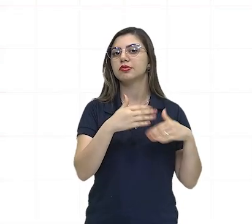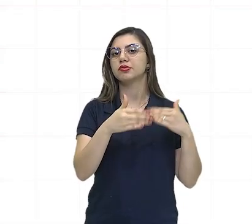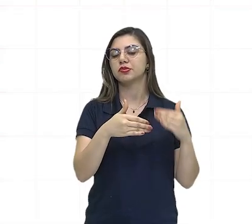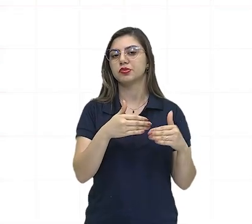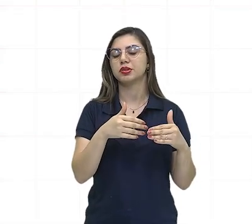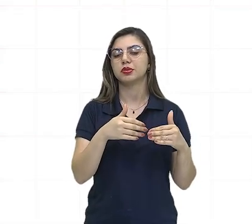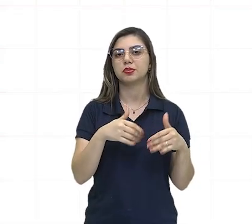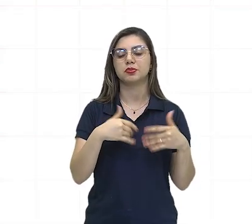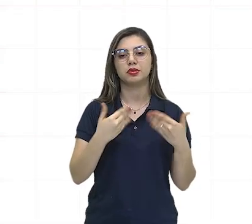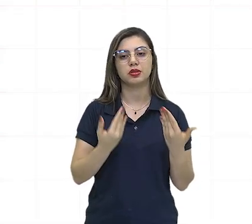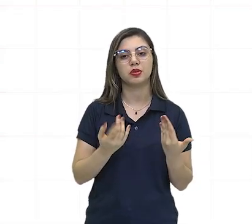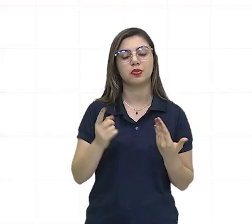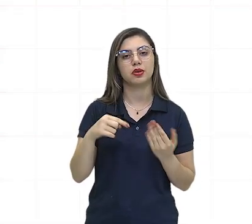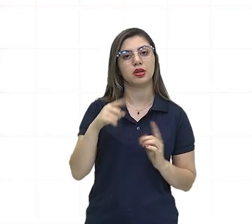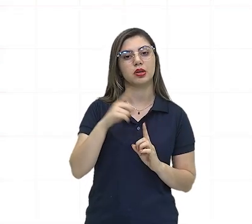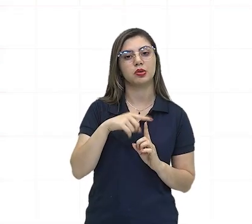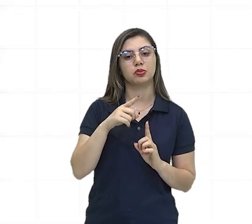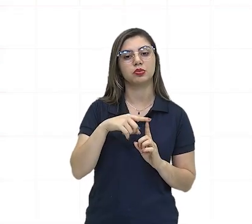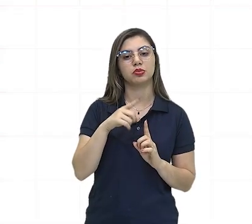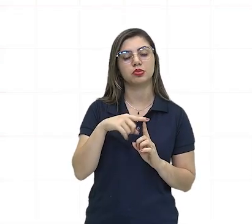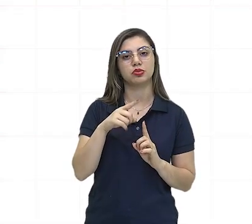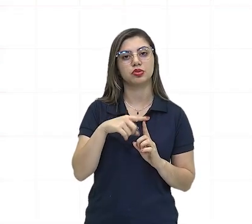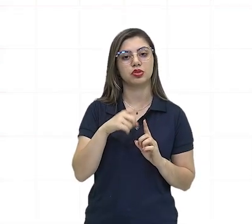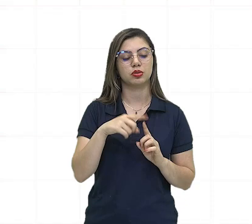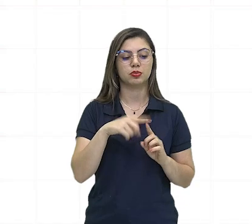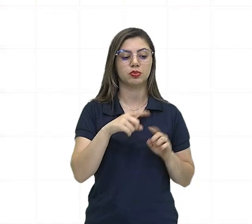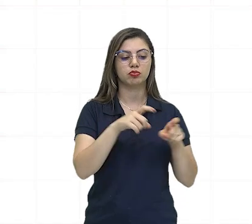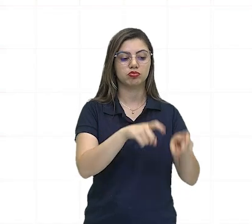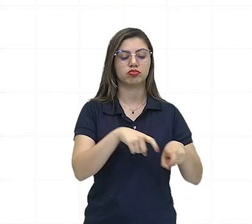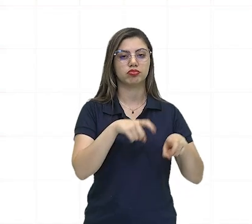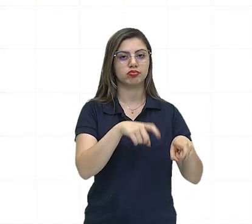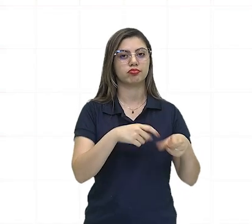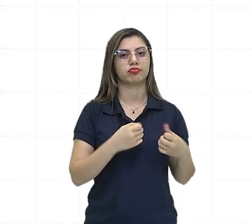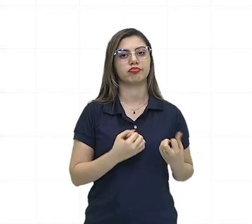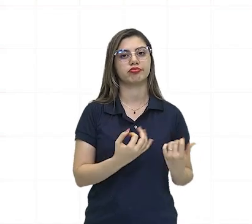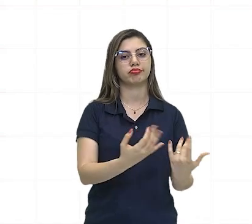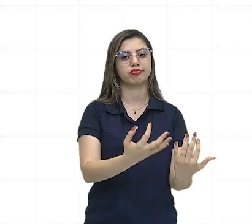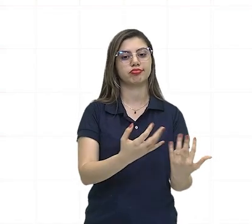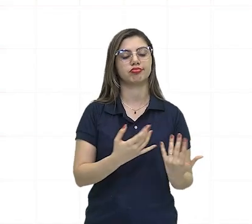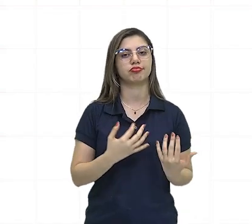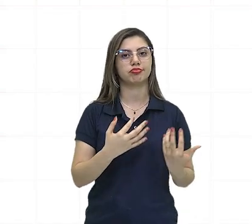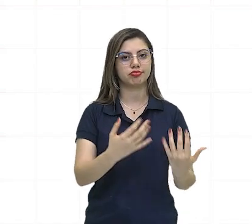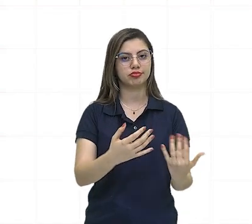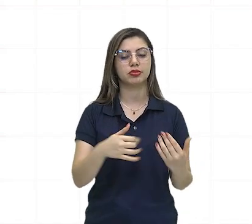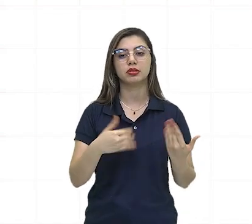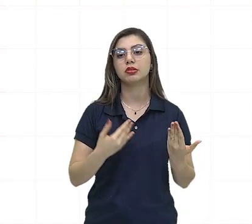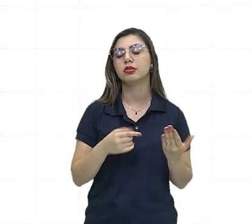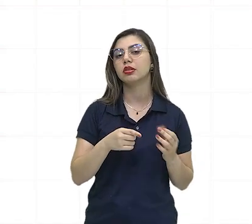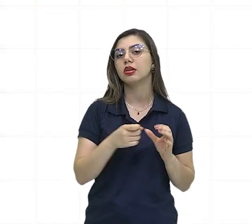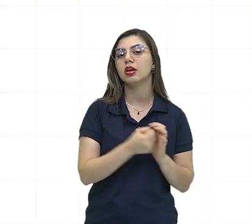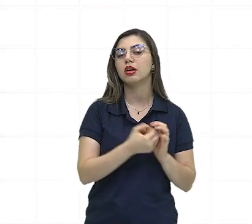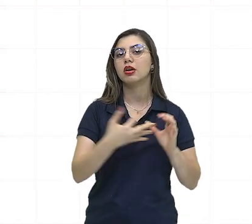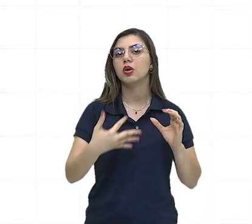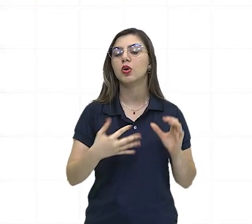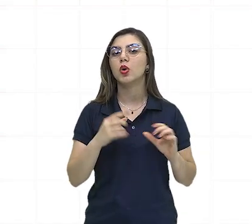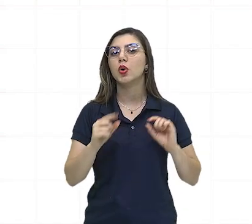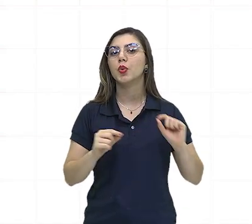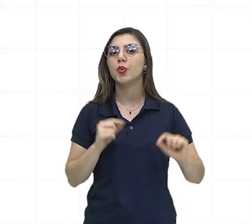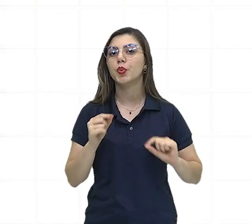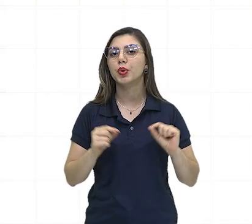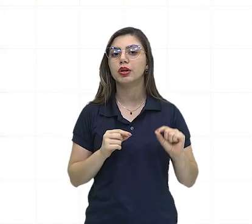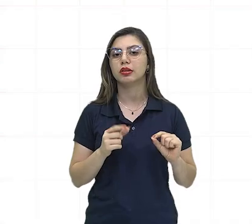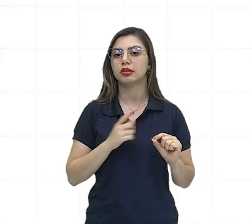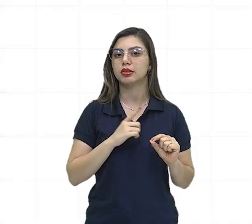modelo de cultura, de cultivo agrícola, que se caracteriza ali pelo